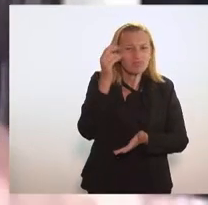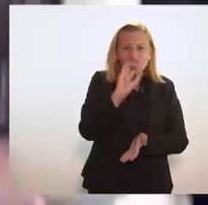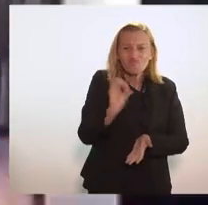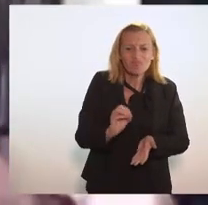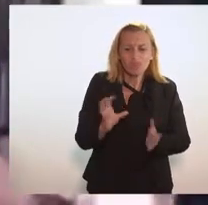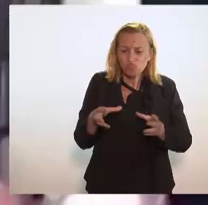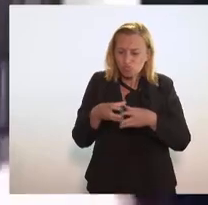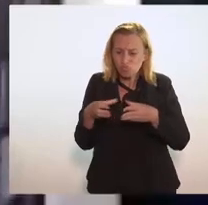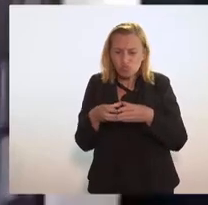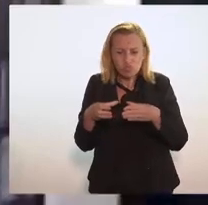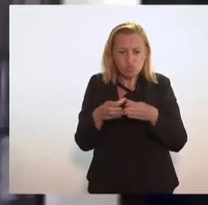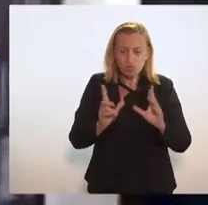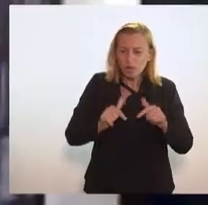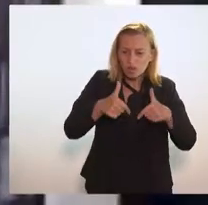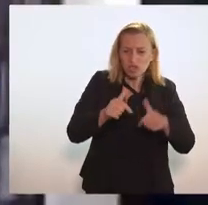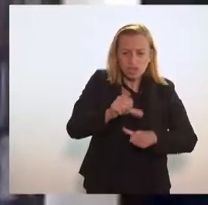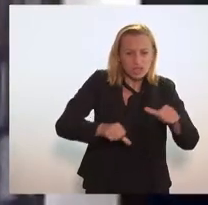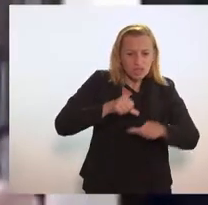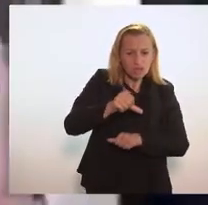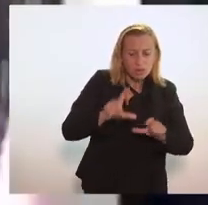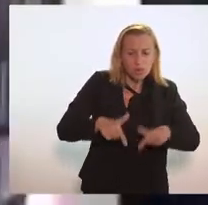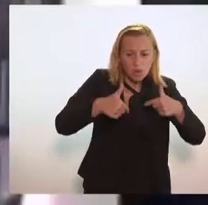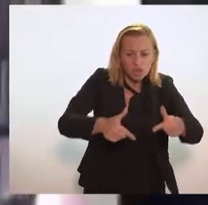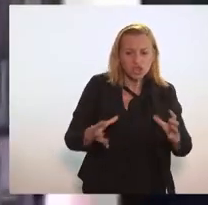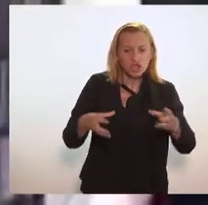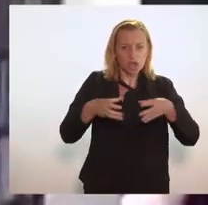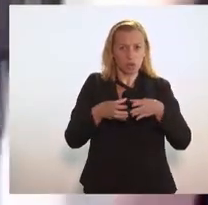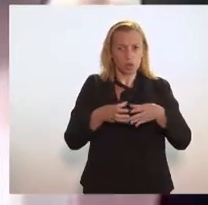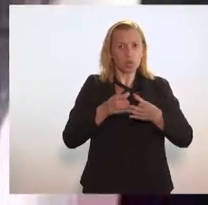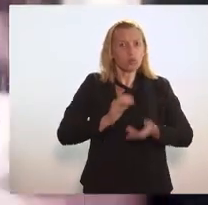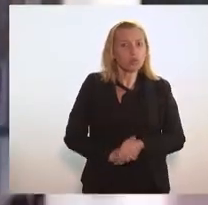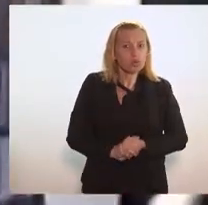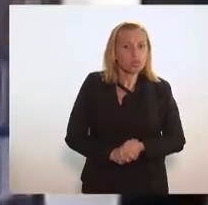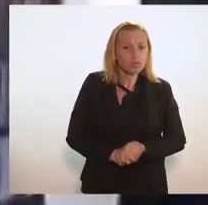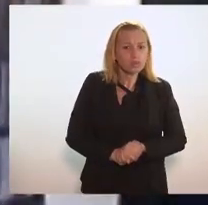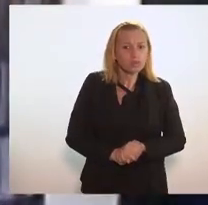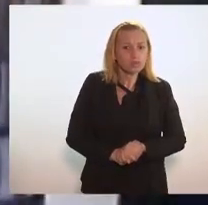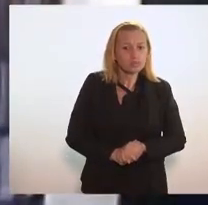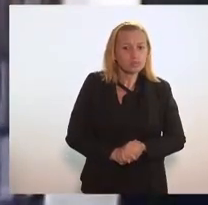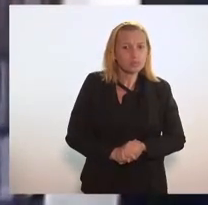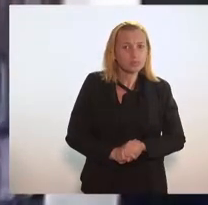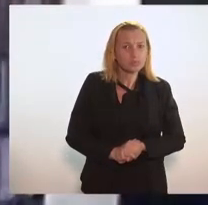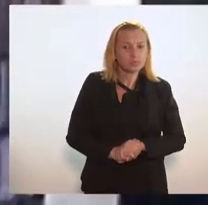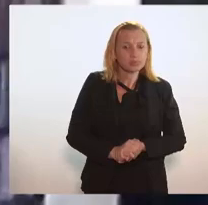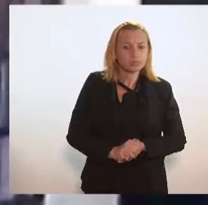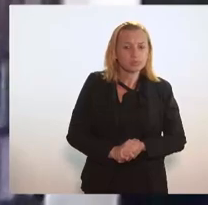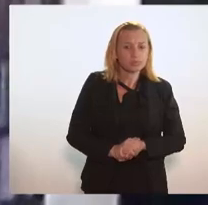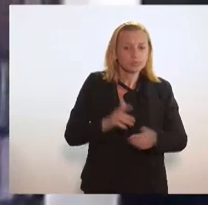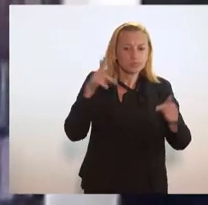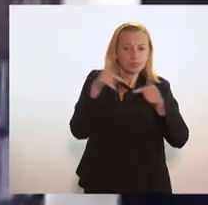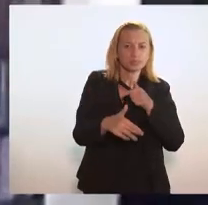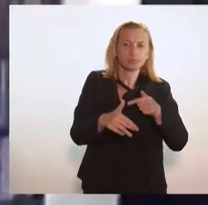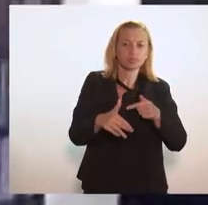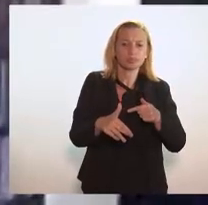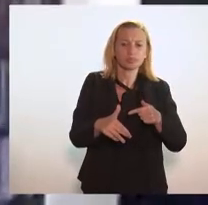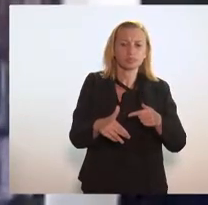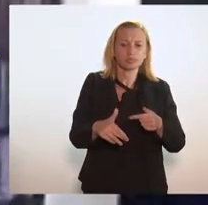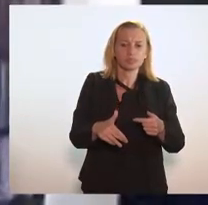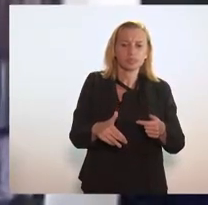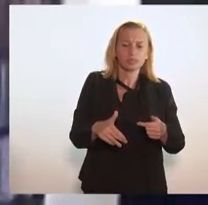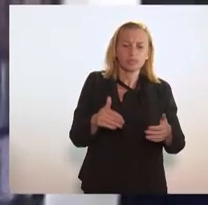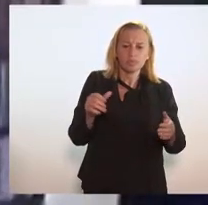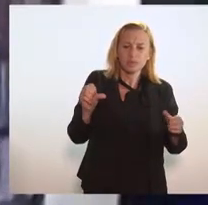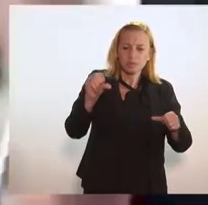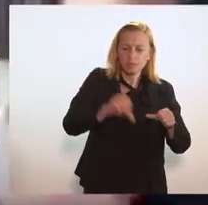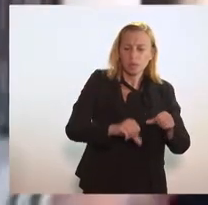coletiva e que se transformam ação coletiva exatamente para impedir que o desastre